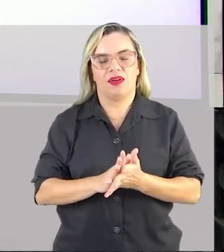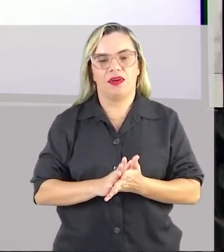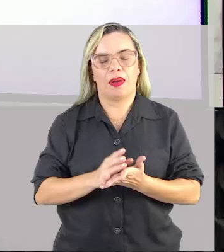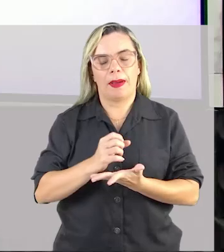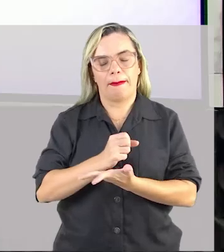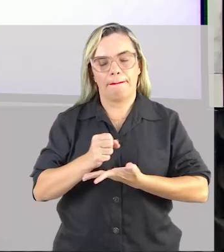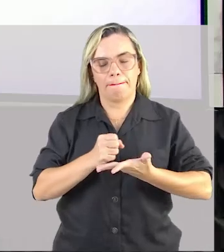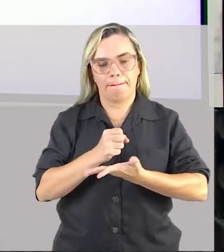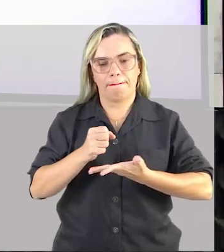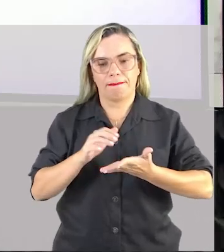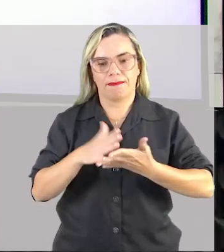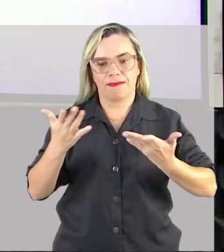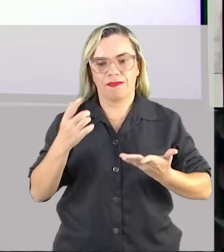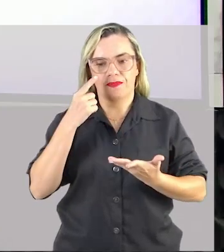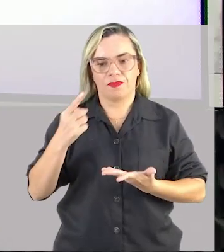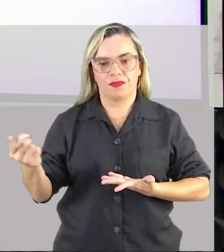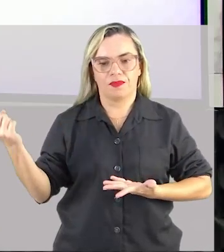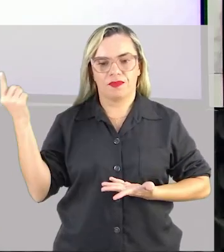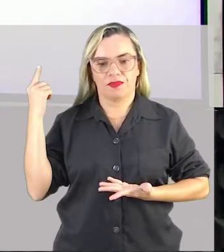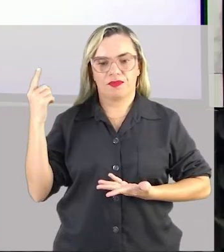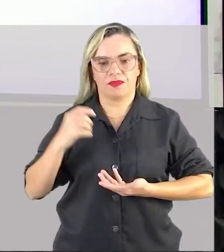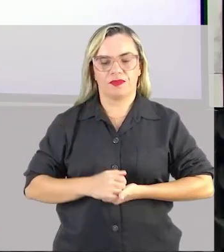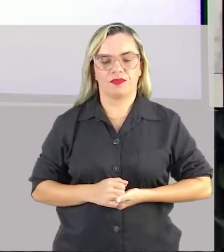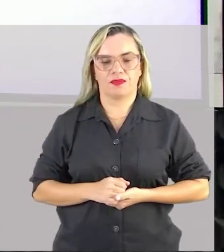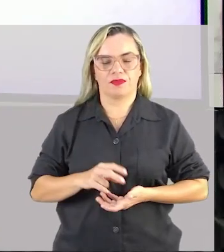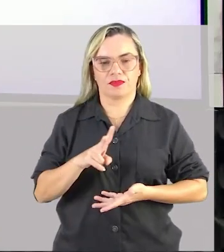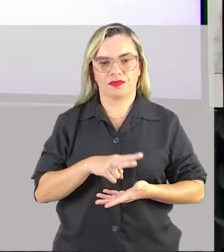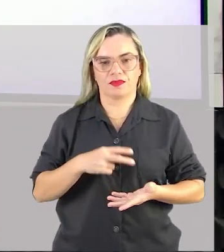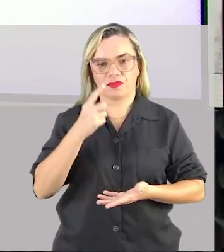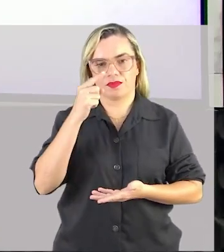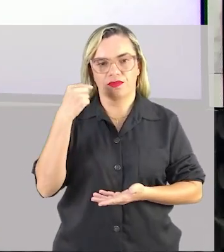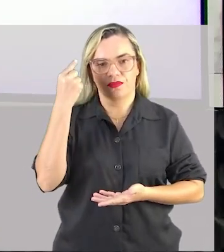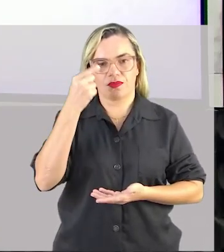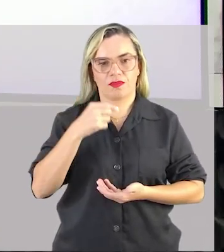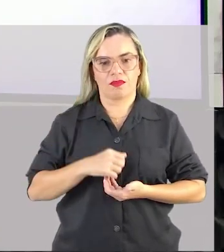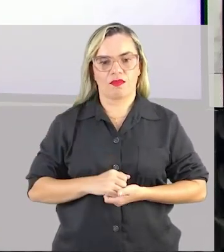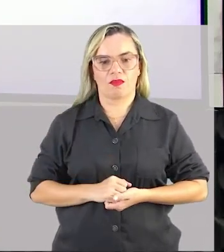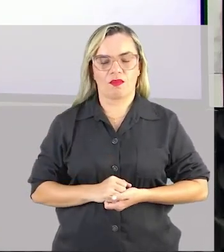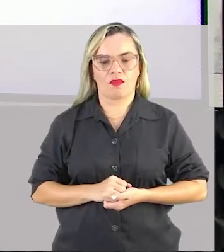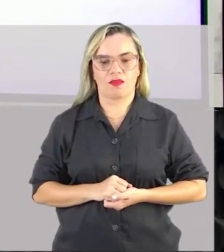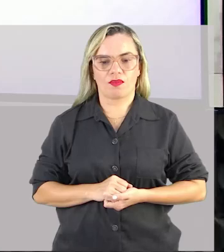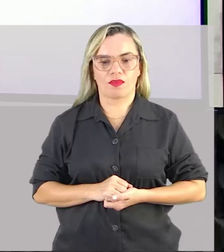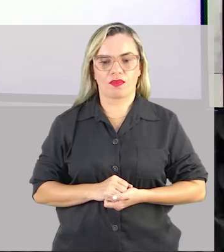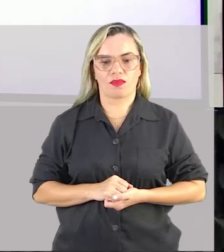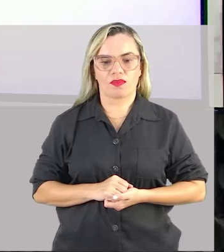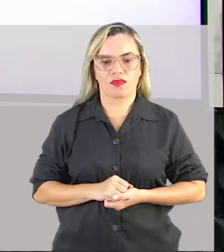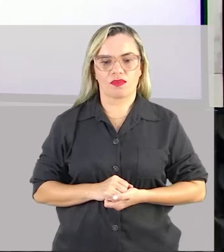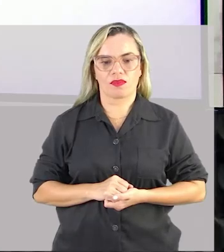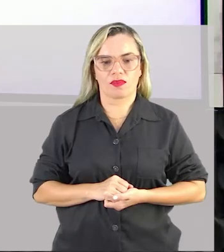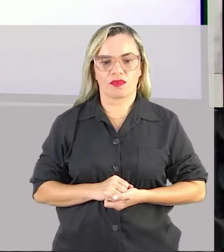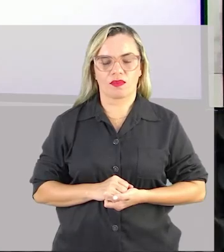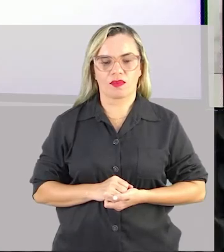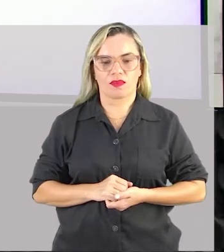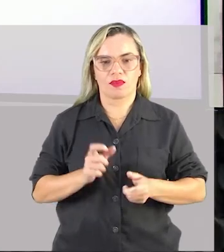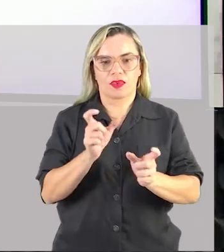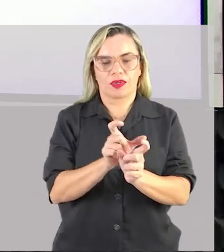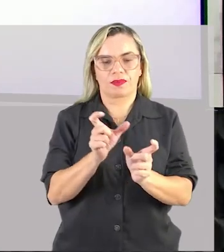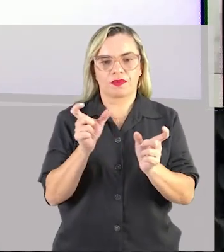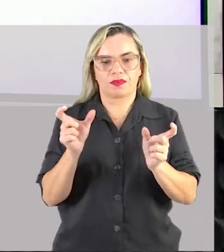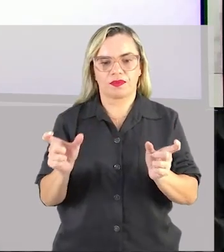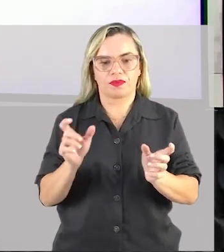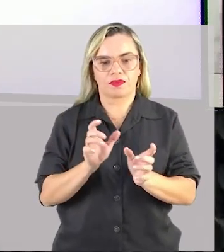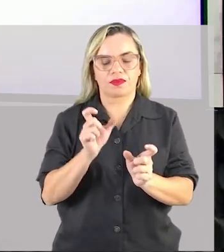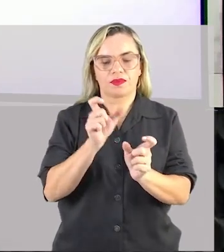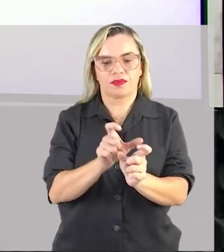seguinte, para luego, quando se tiene desecharlo, la siguiente combinación de sinónimos, ou seja, iguais,